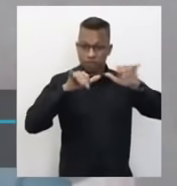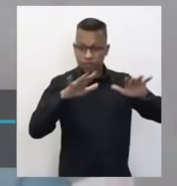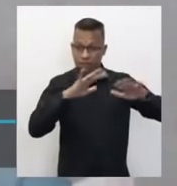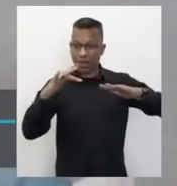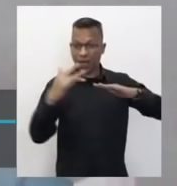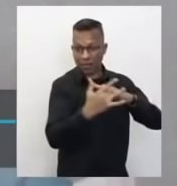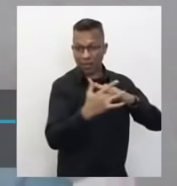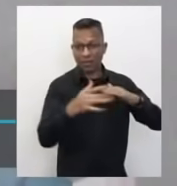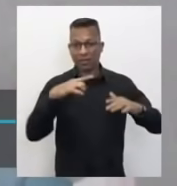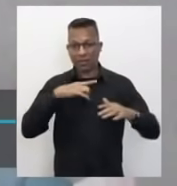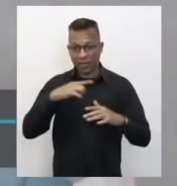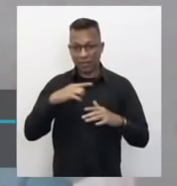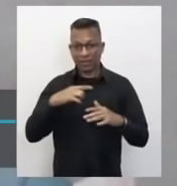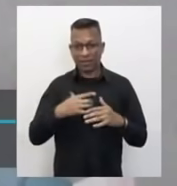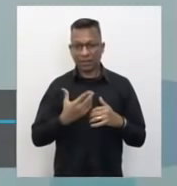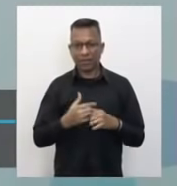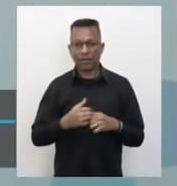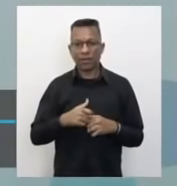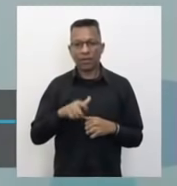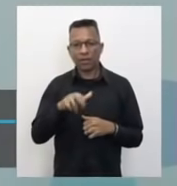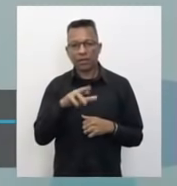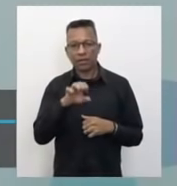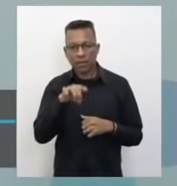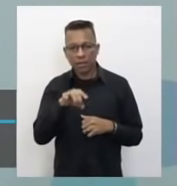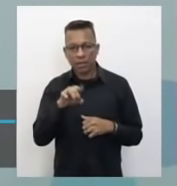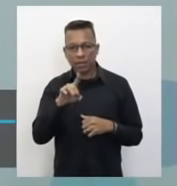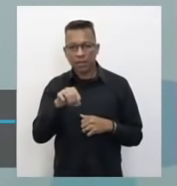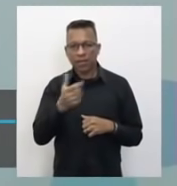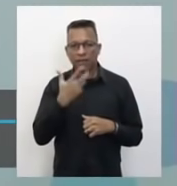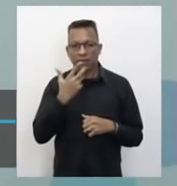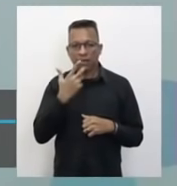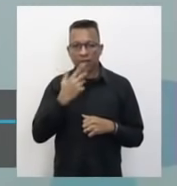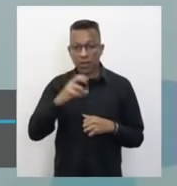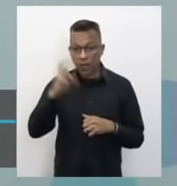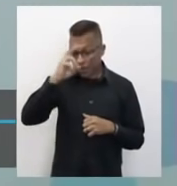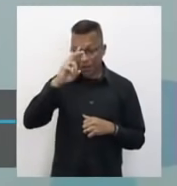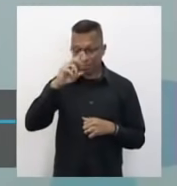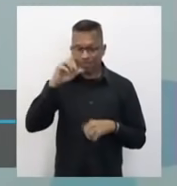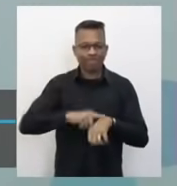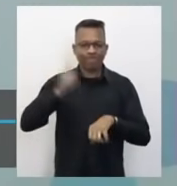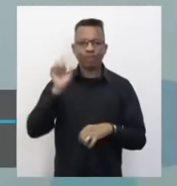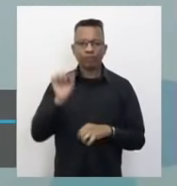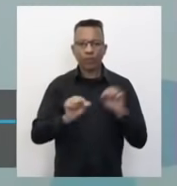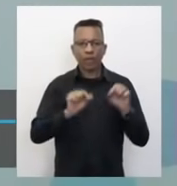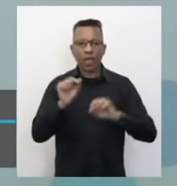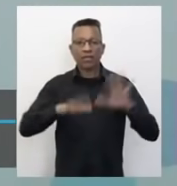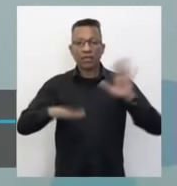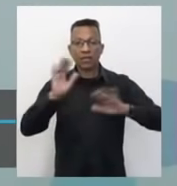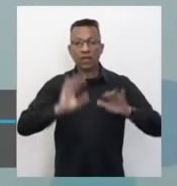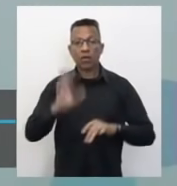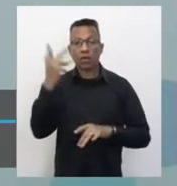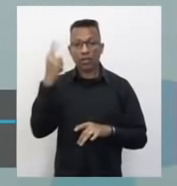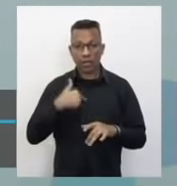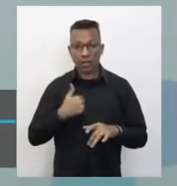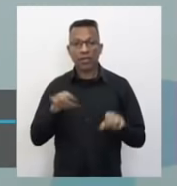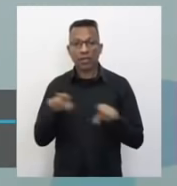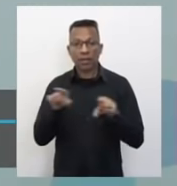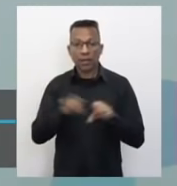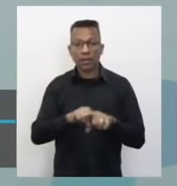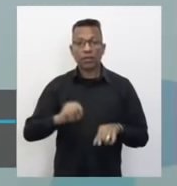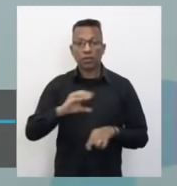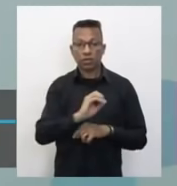mais comentários... Oi, Ju. Você tá falando aqui, eu lembrei na hora. Você sabe que às vezes acontece isso no nosso chat do